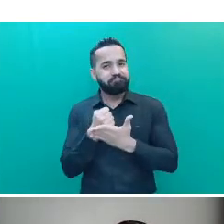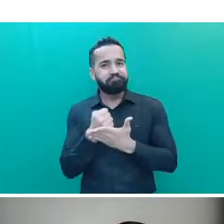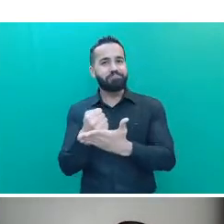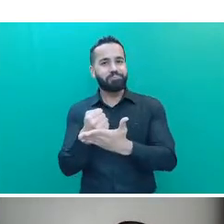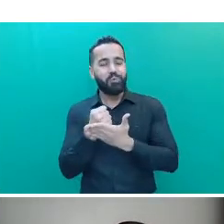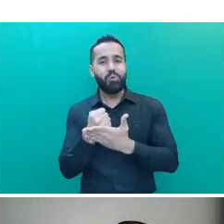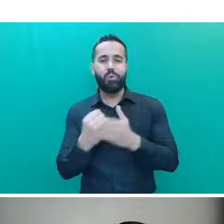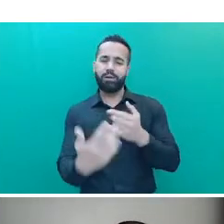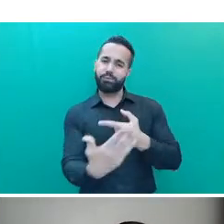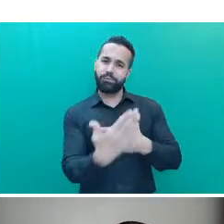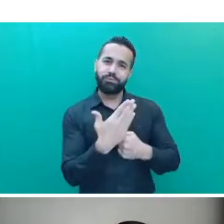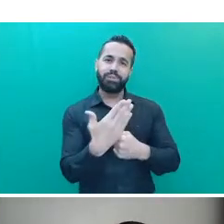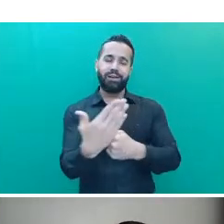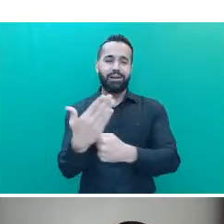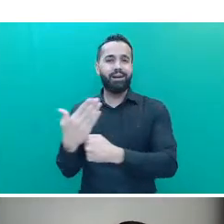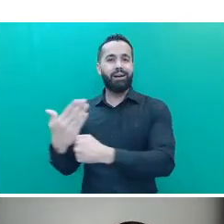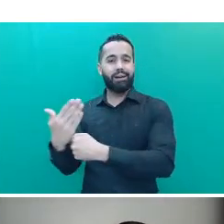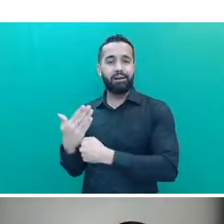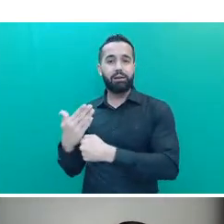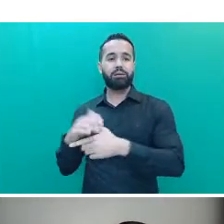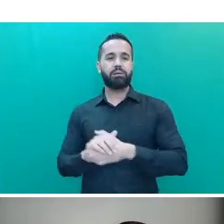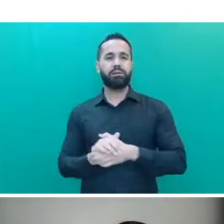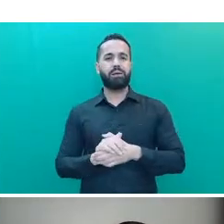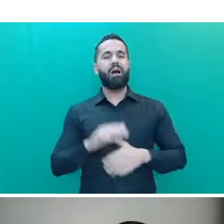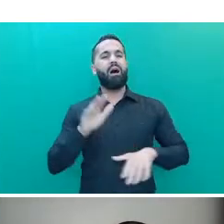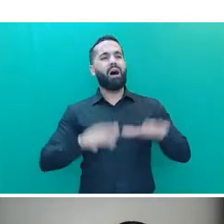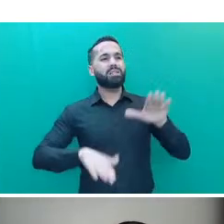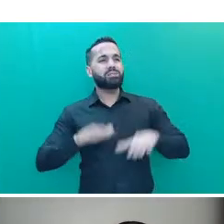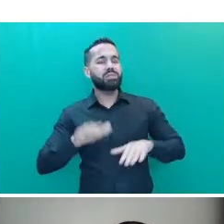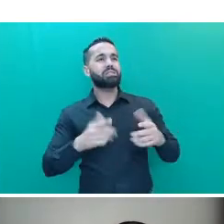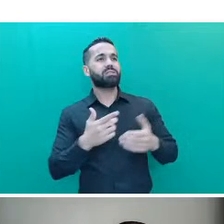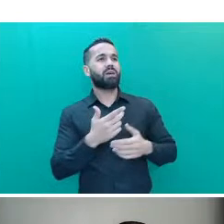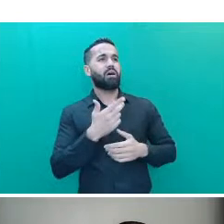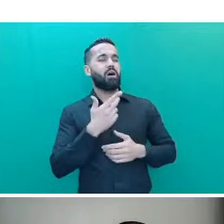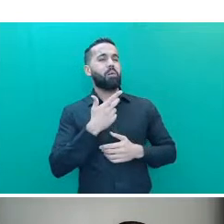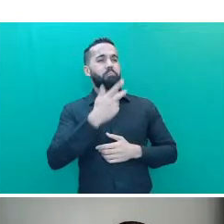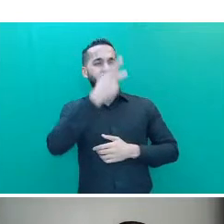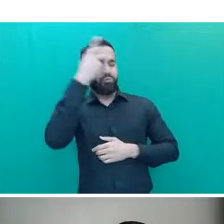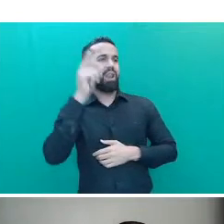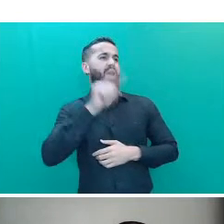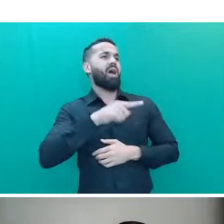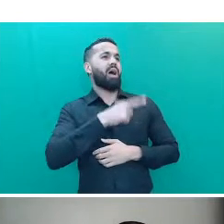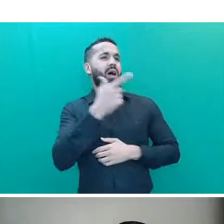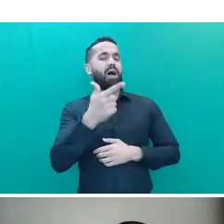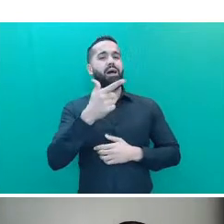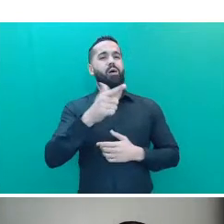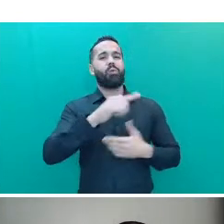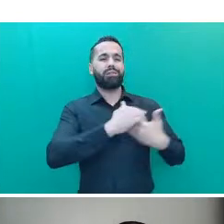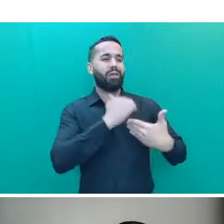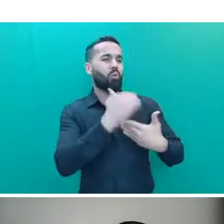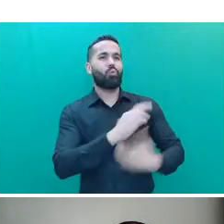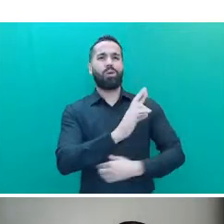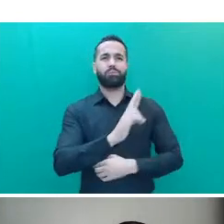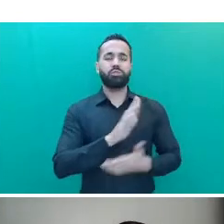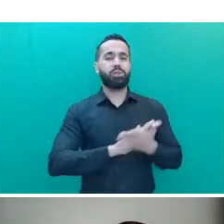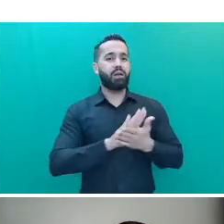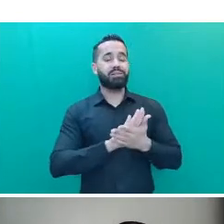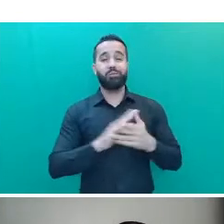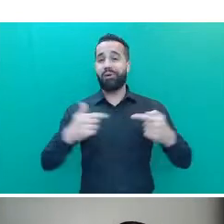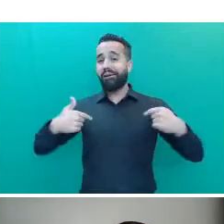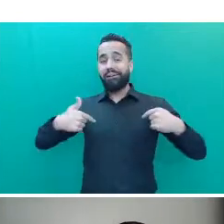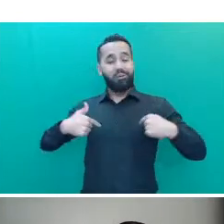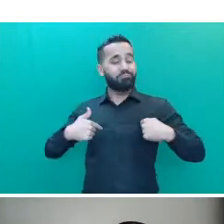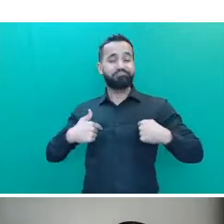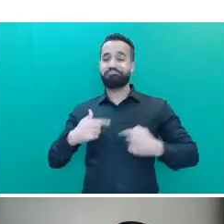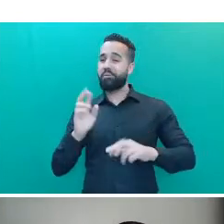aquilo que todo mundo relata, que fica sem resposta, o orientador não responde, eu nunca vivi isso. Então, foi um processo muito tranquilo, e se não fosse